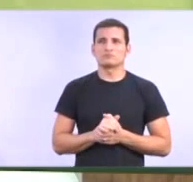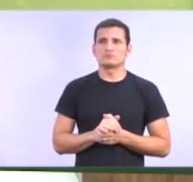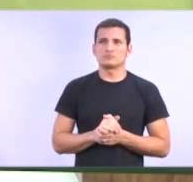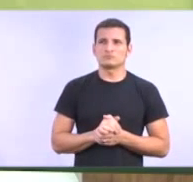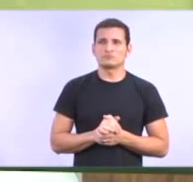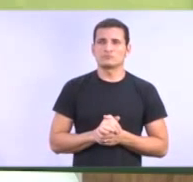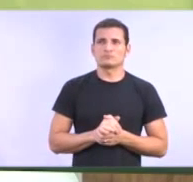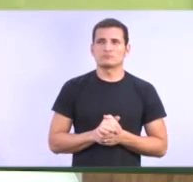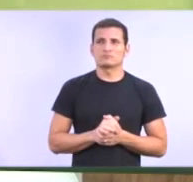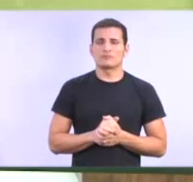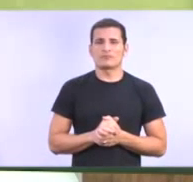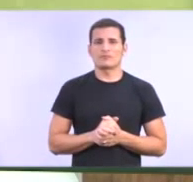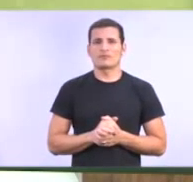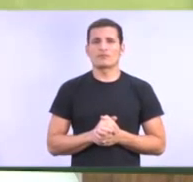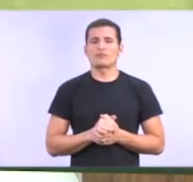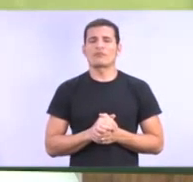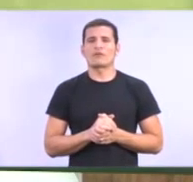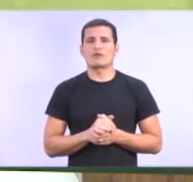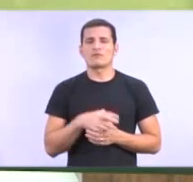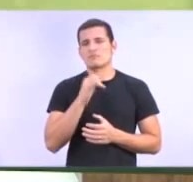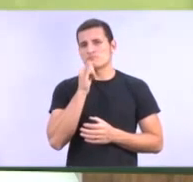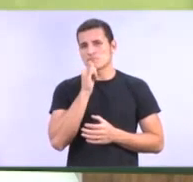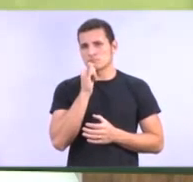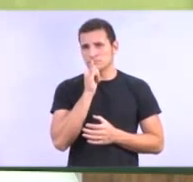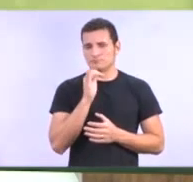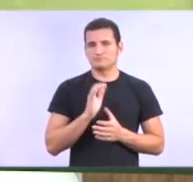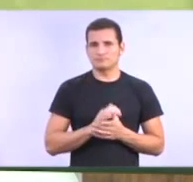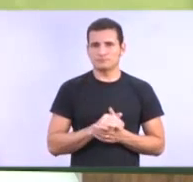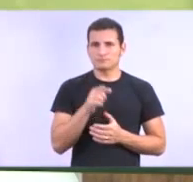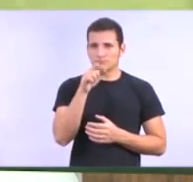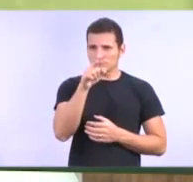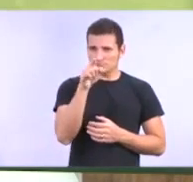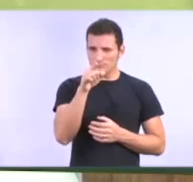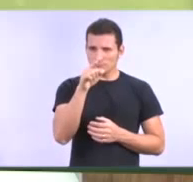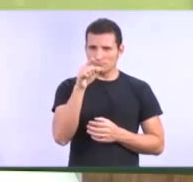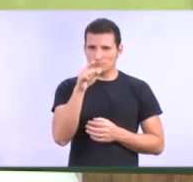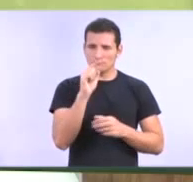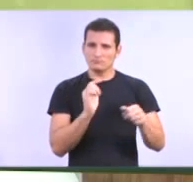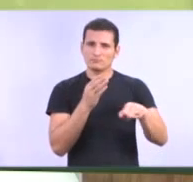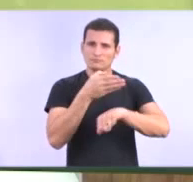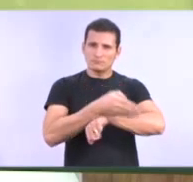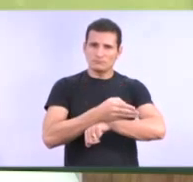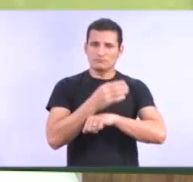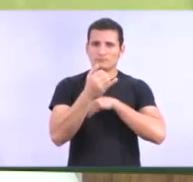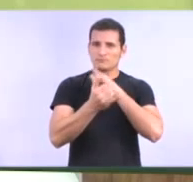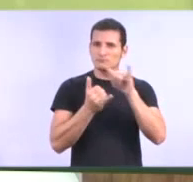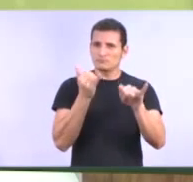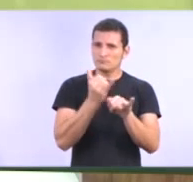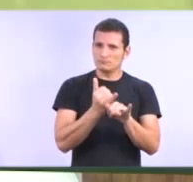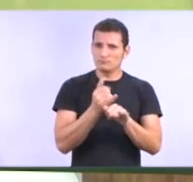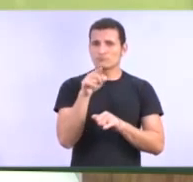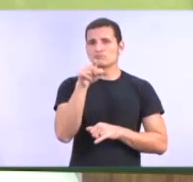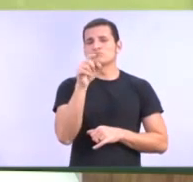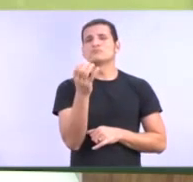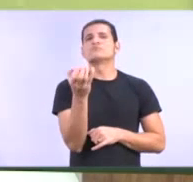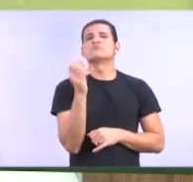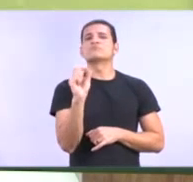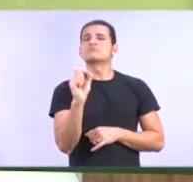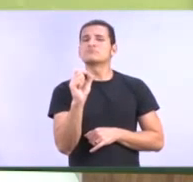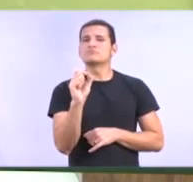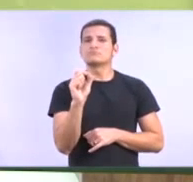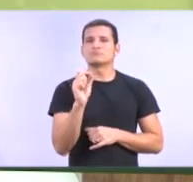a seu dispor, ele esteja disponível. Por exemplo, você vai acessar uma página na internet. Olha, o que você quer? Você